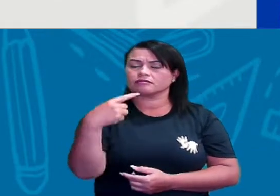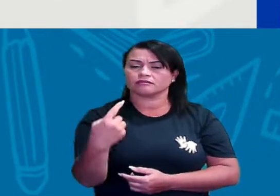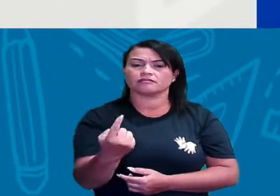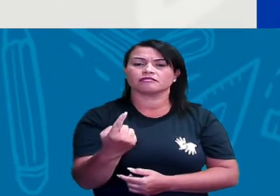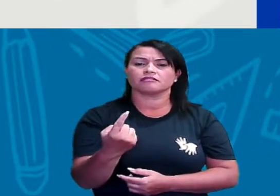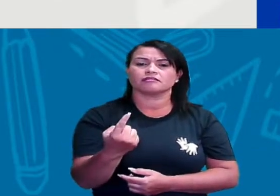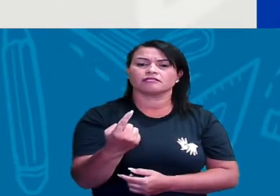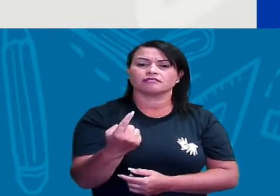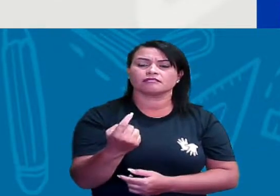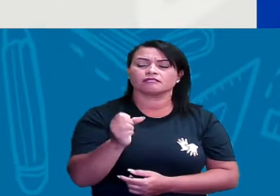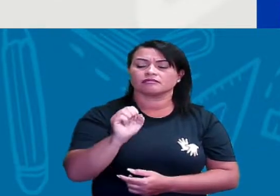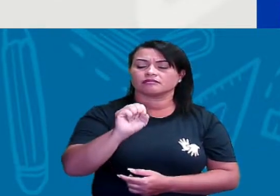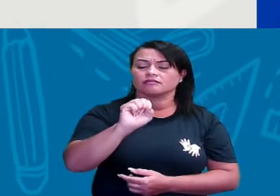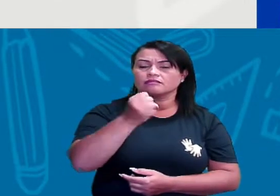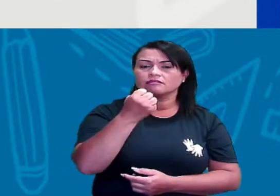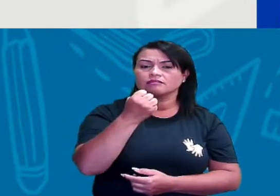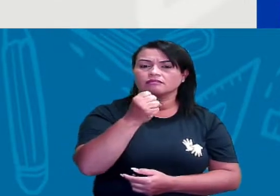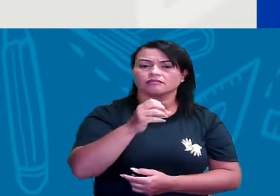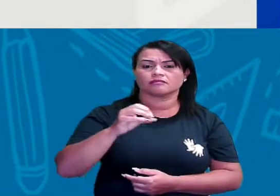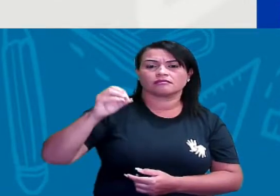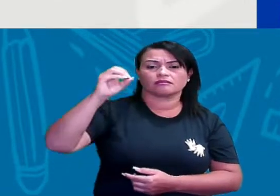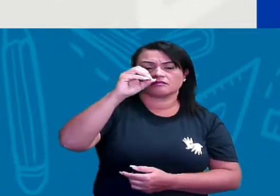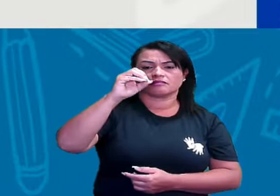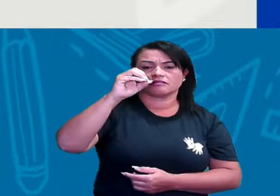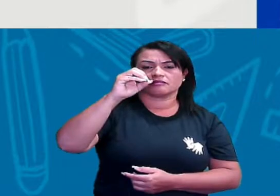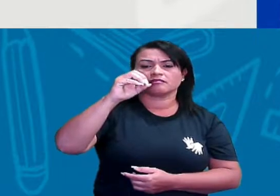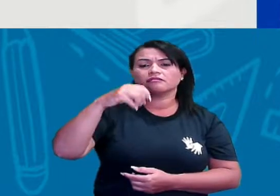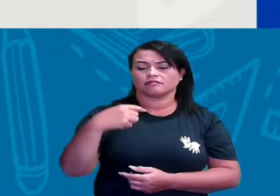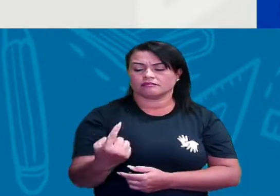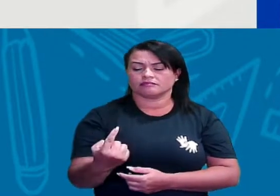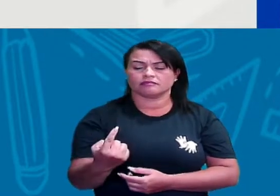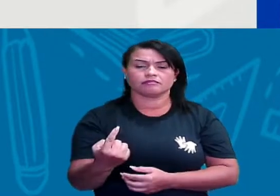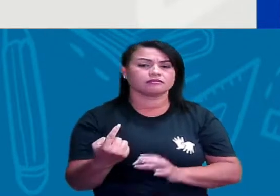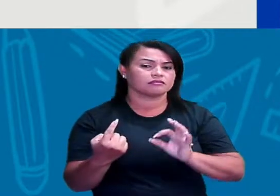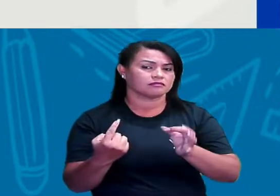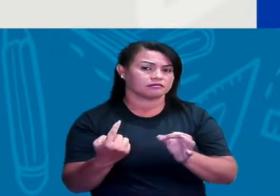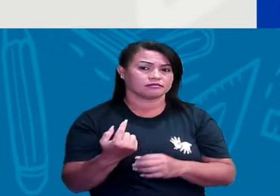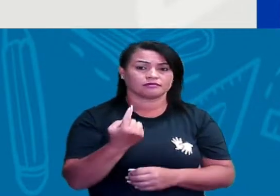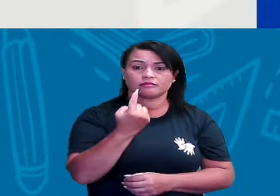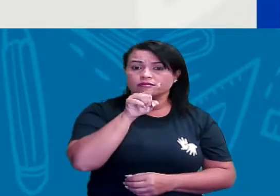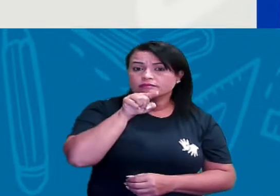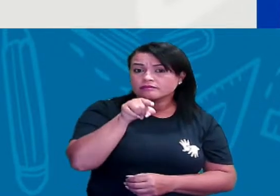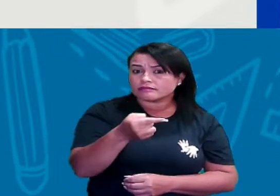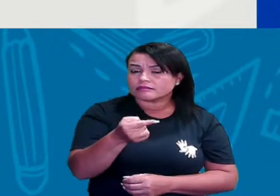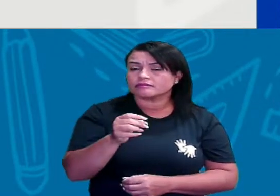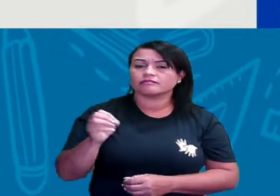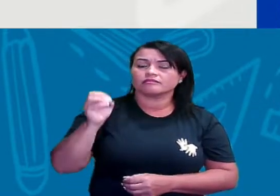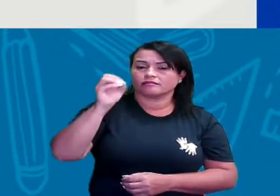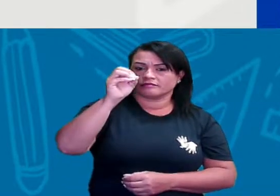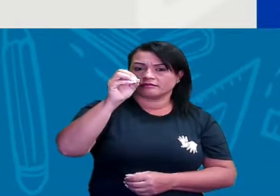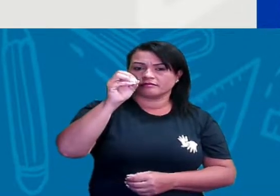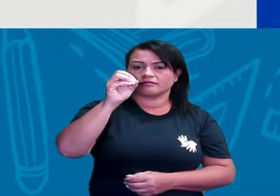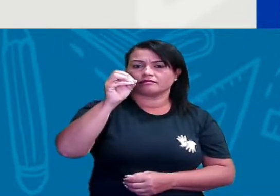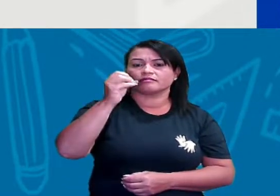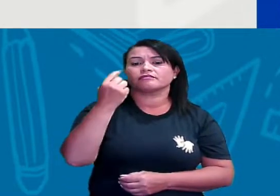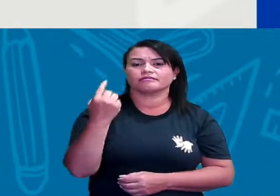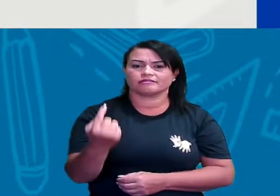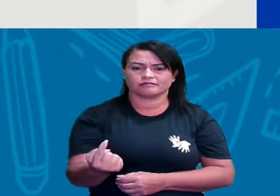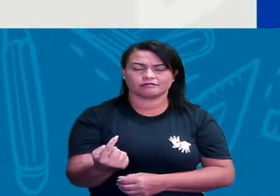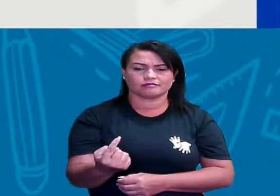1. 8 elevado a zero é igual a quanto? A 1. 1000 elevado a zero seria igual a quanto?